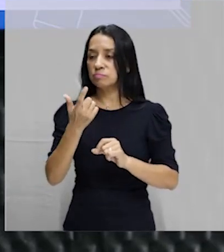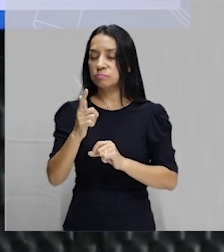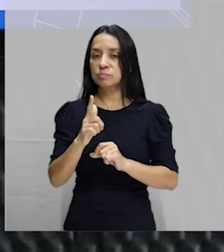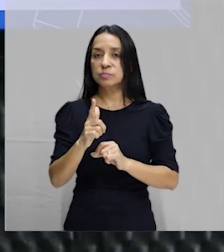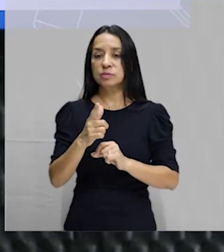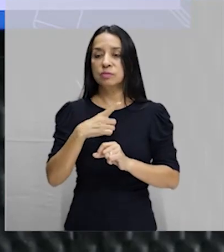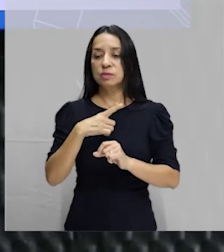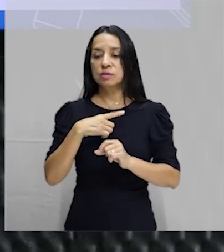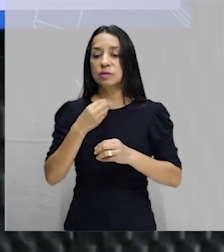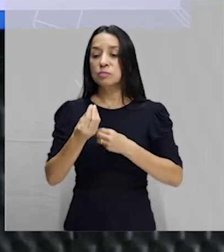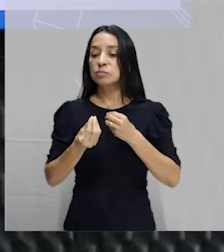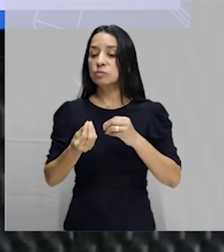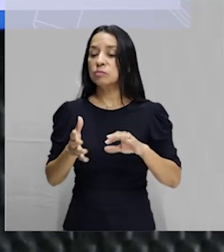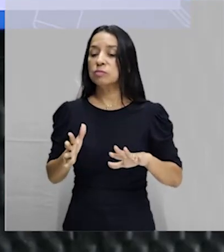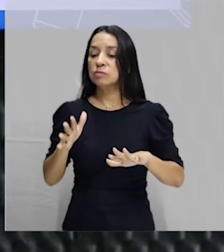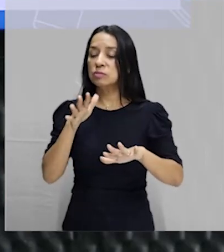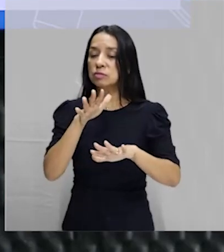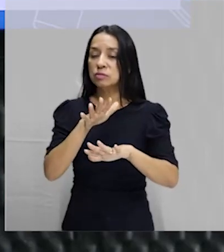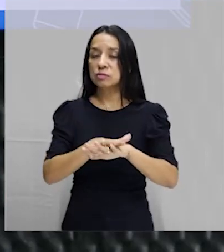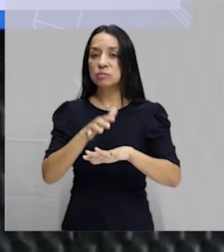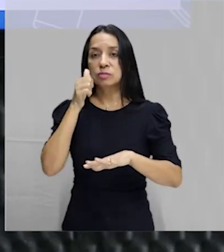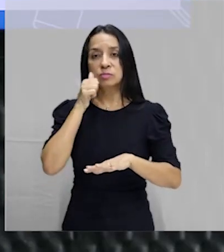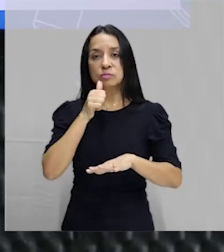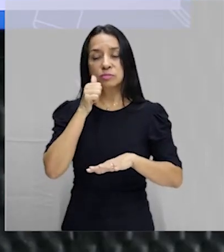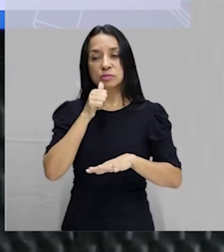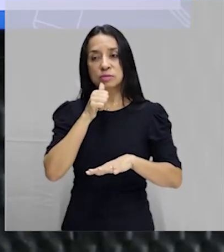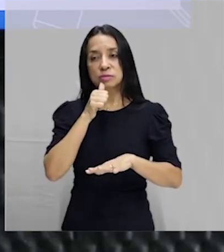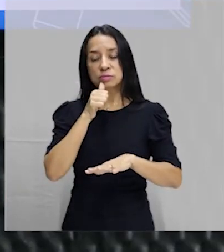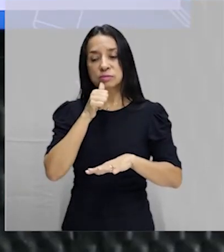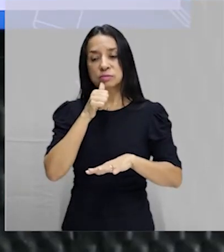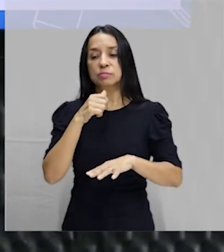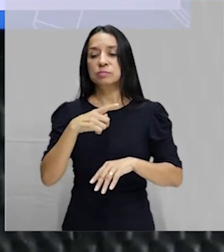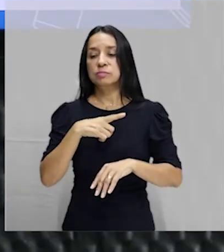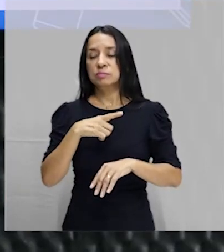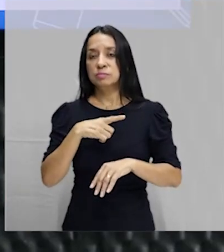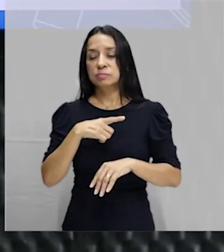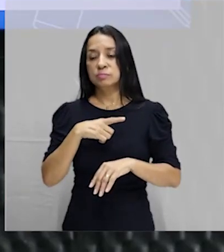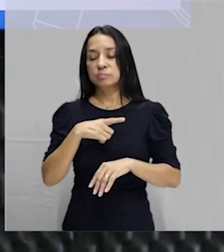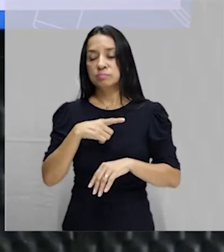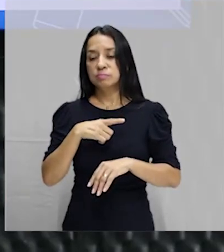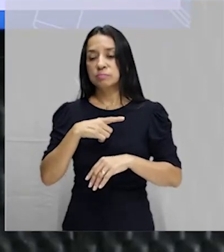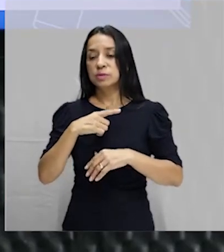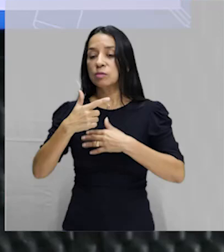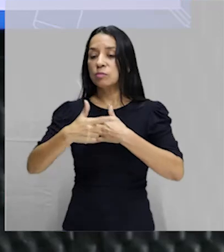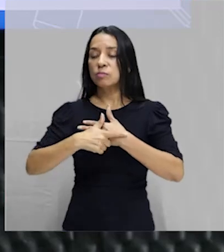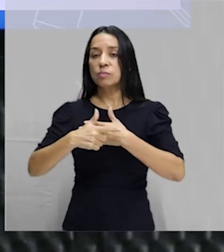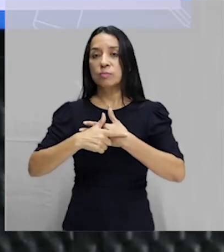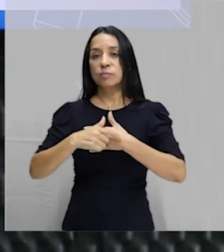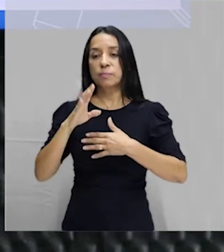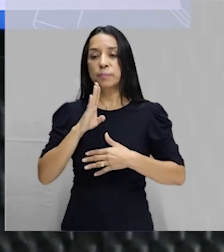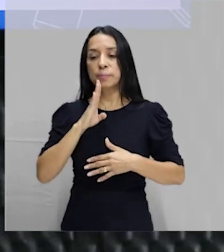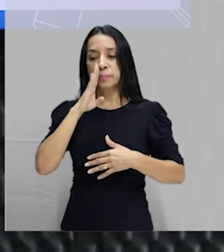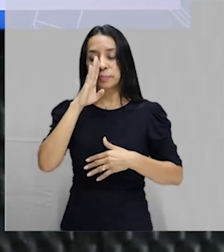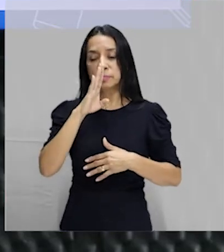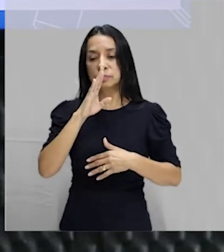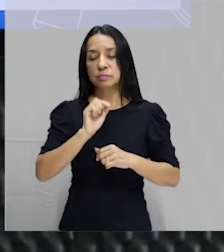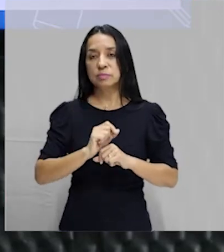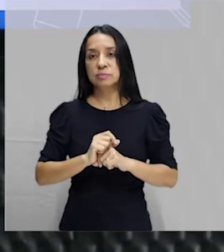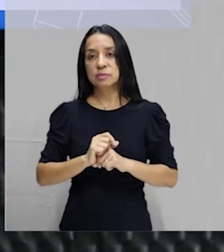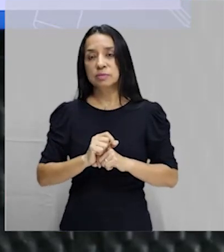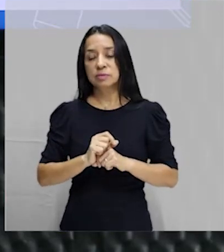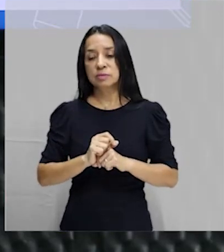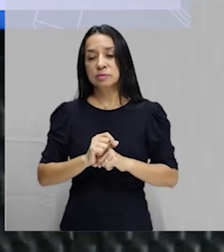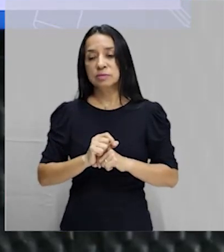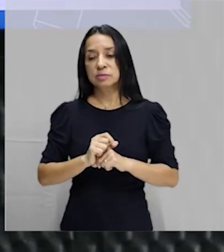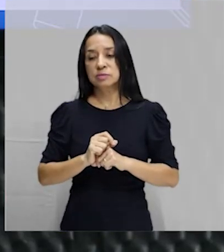teremos a inclusão de mulheres, que vão ter um papel principalmente de